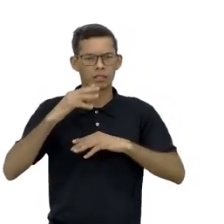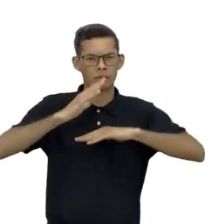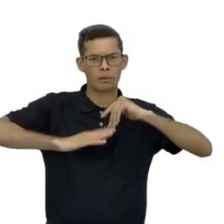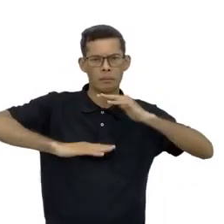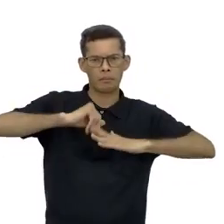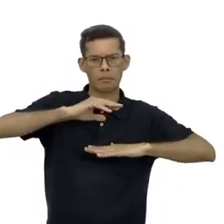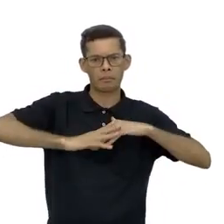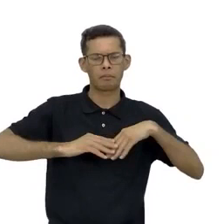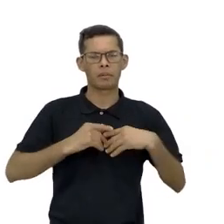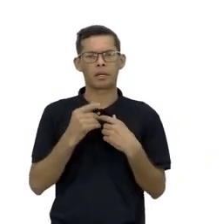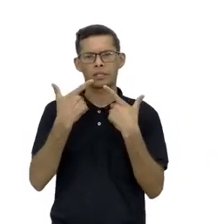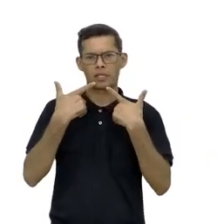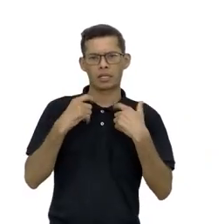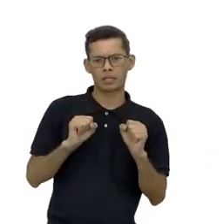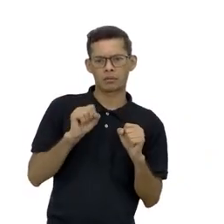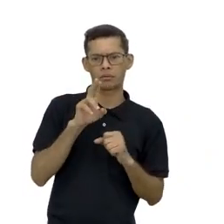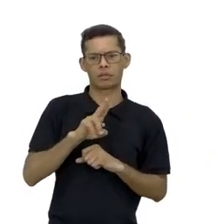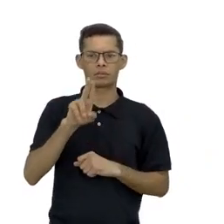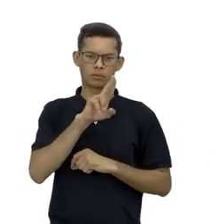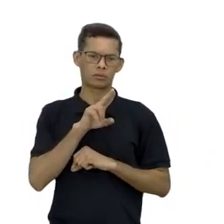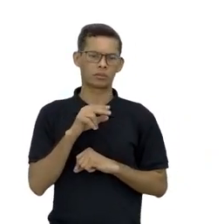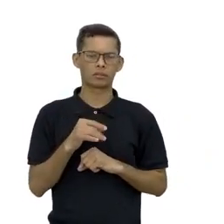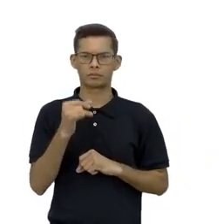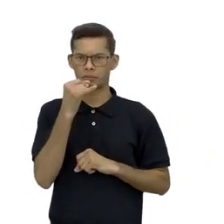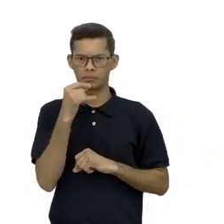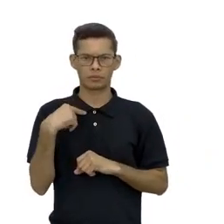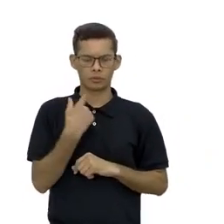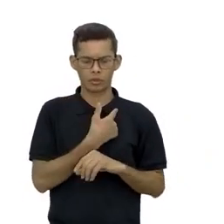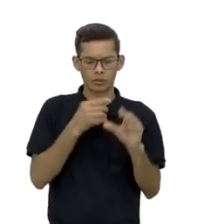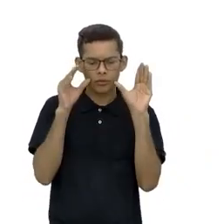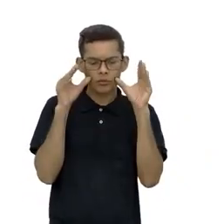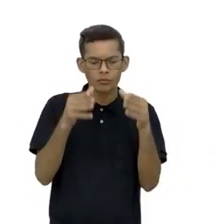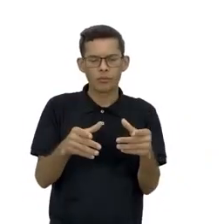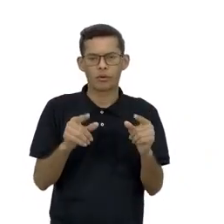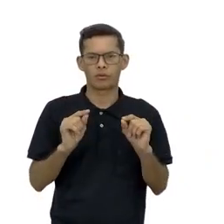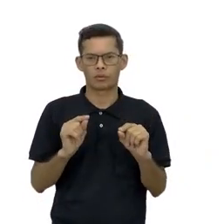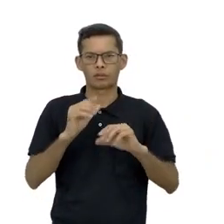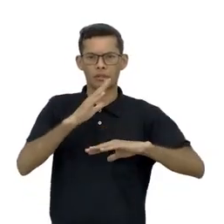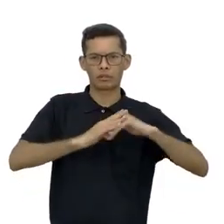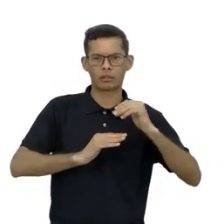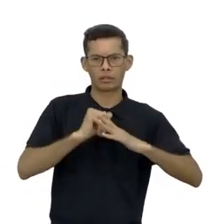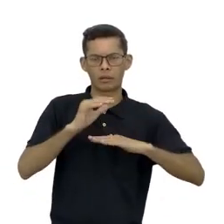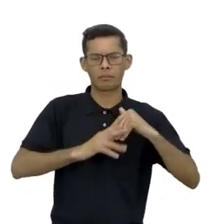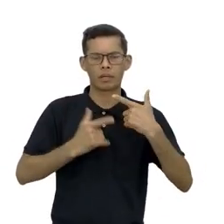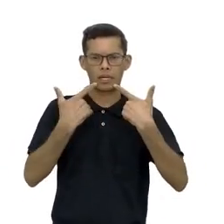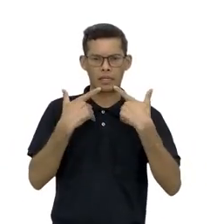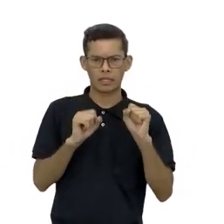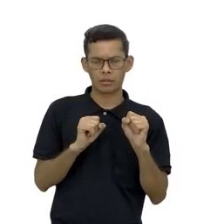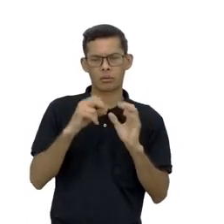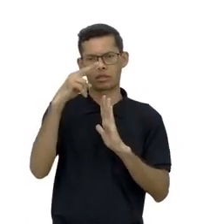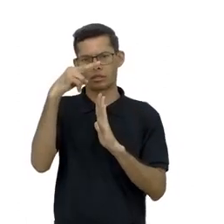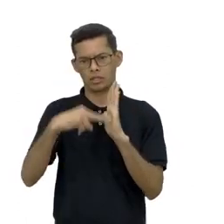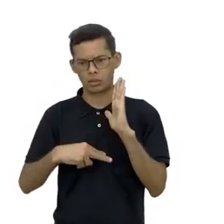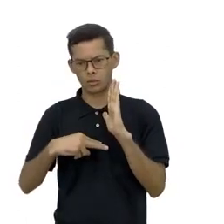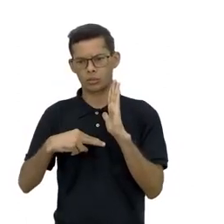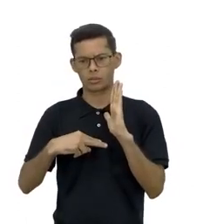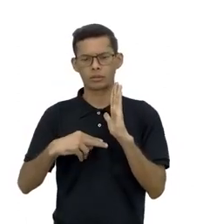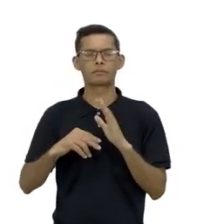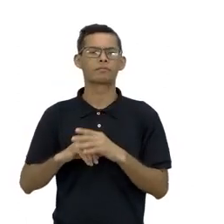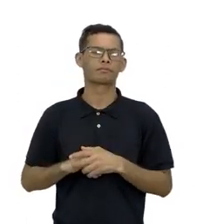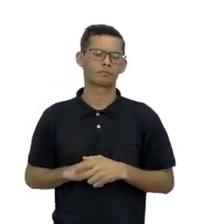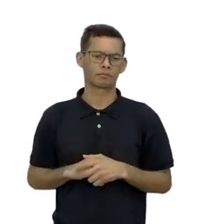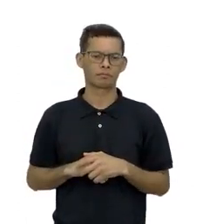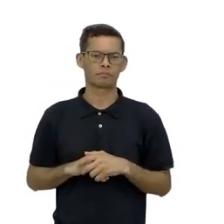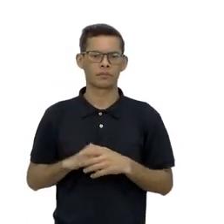de linguagem visada. No caso aqui, nosso foco esteve na prática de linguagem leitura, né? E